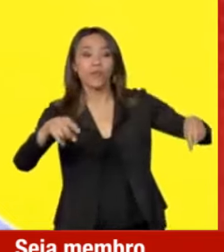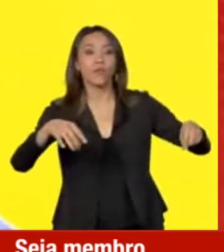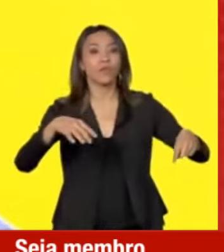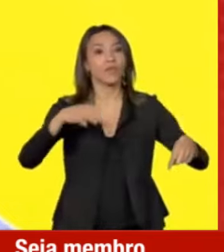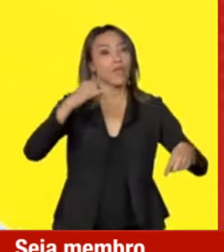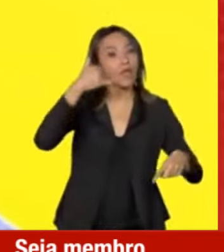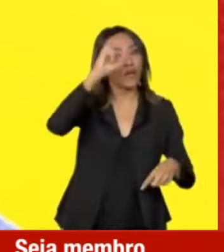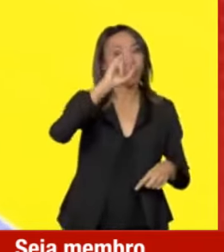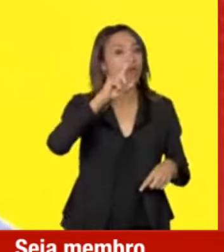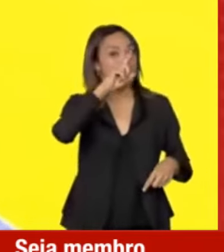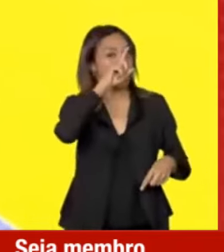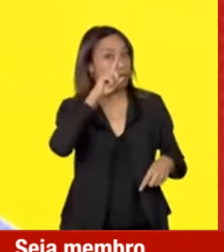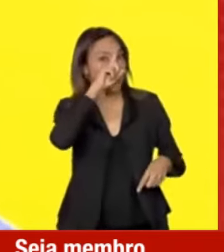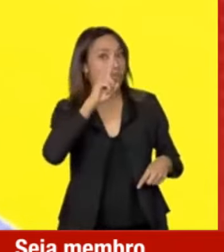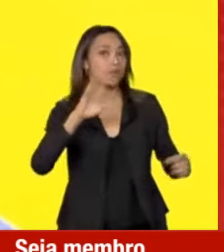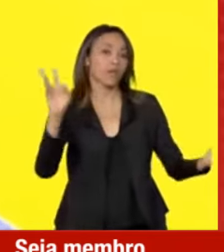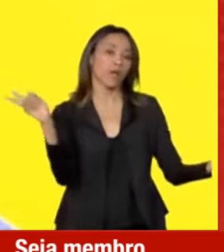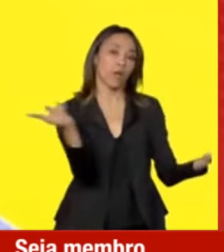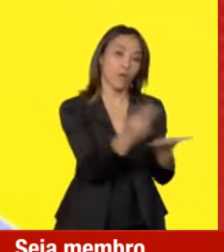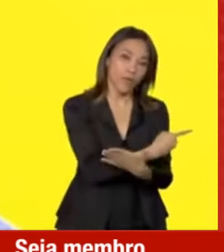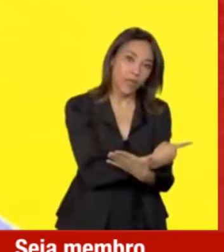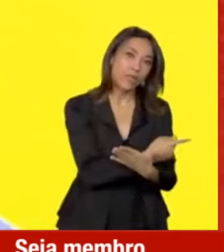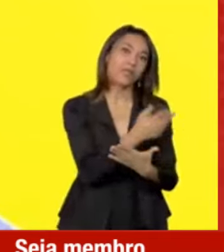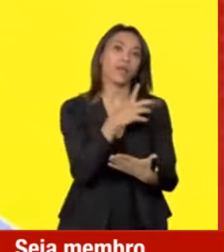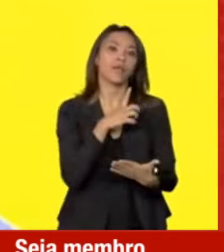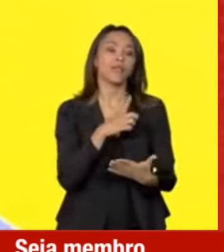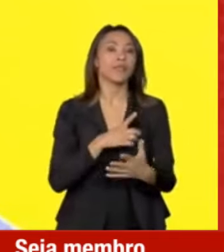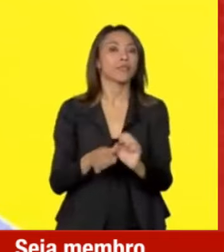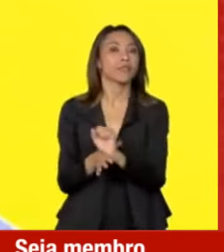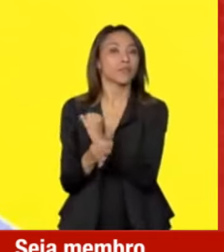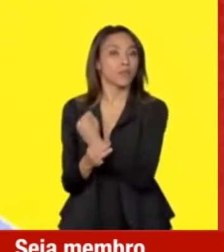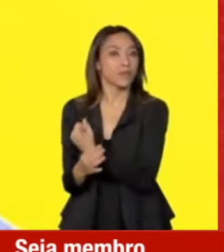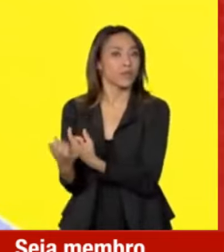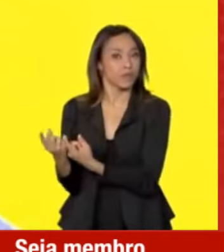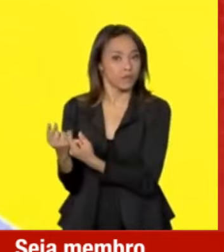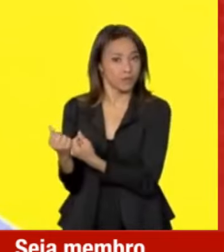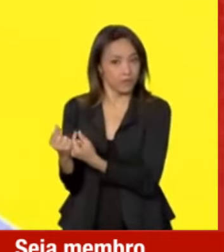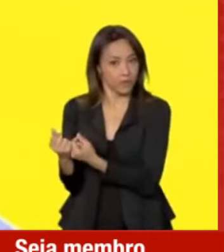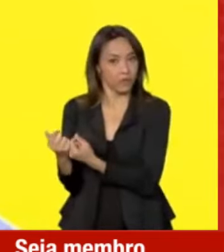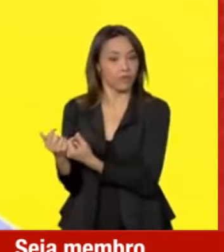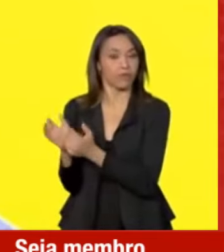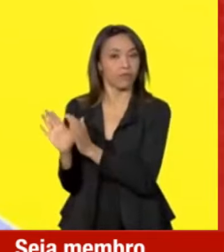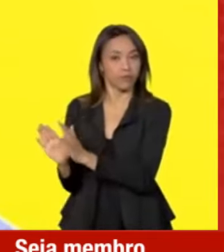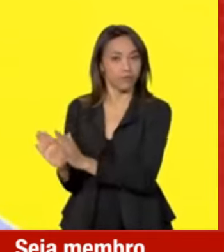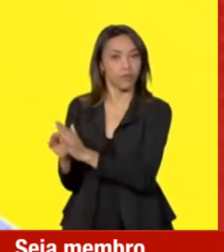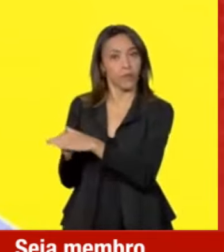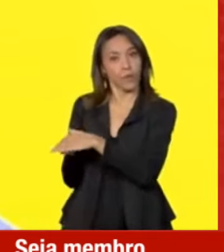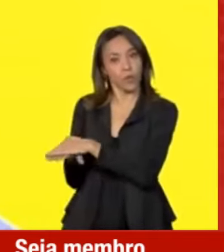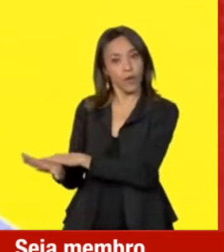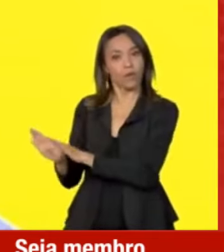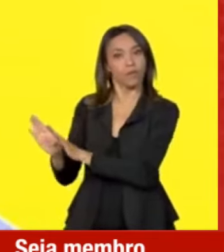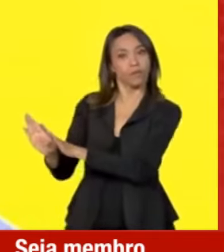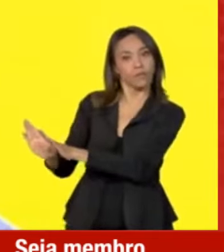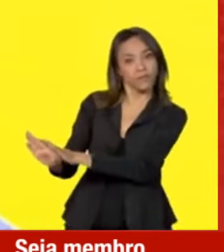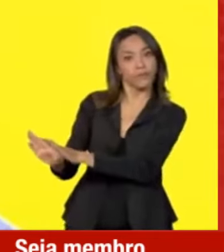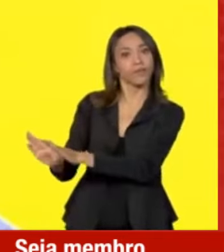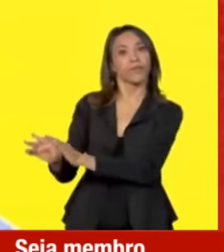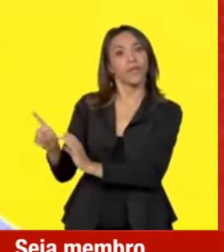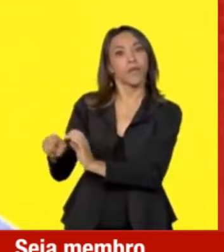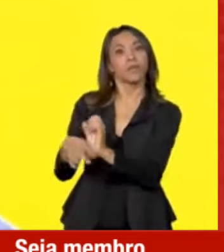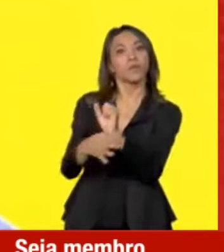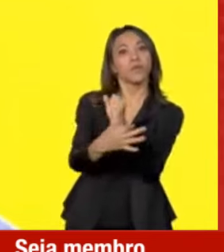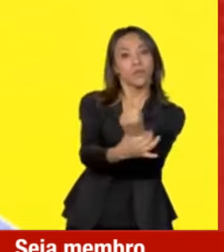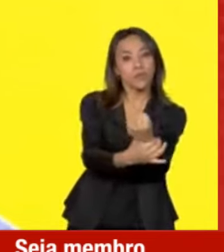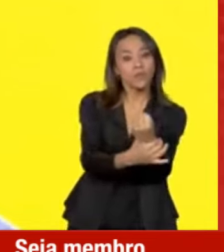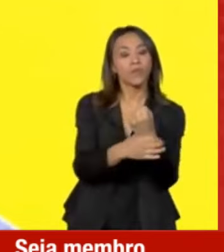fazer um para um, você vai definir uma banda e vai dar o seguro a partir de uma